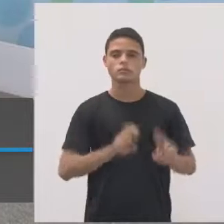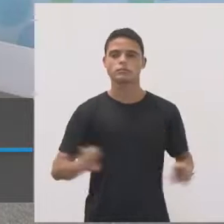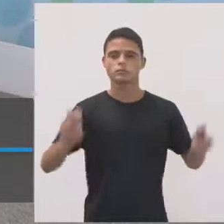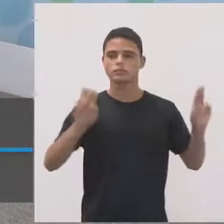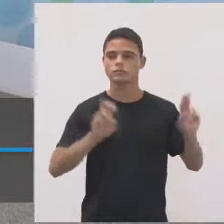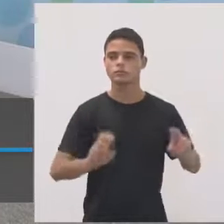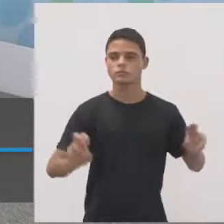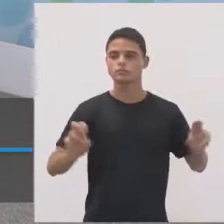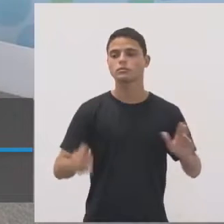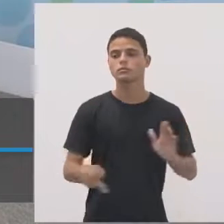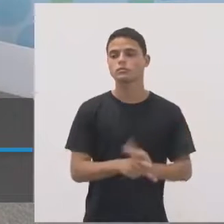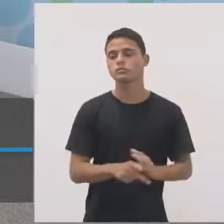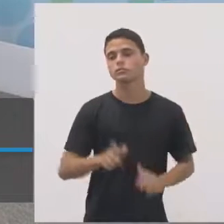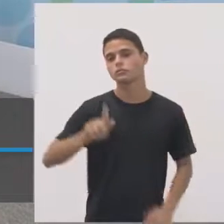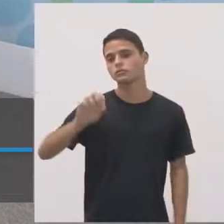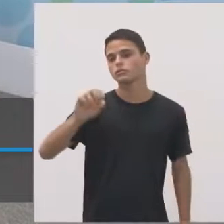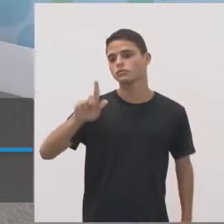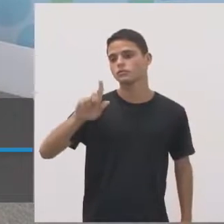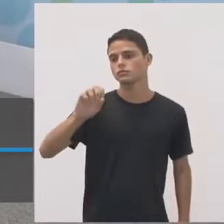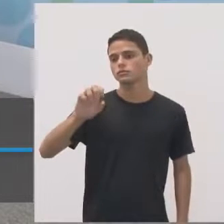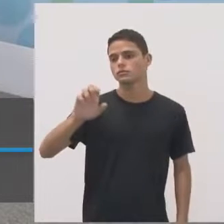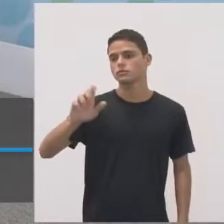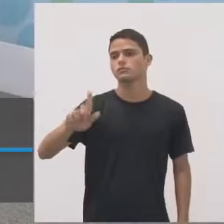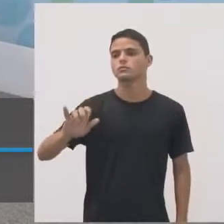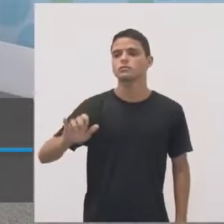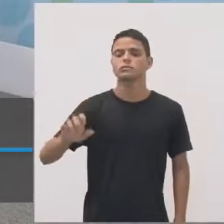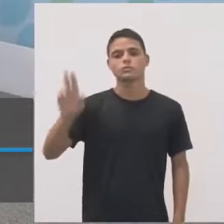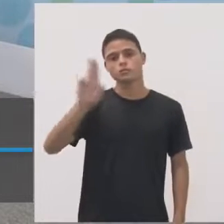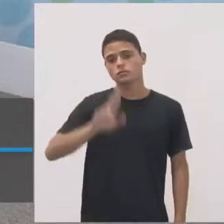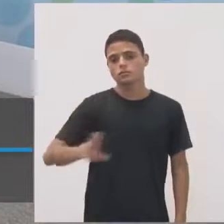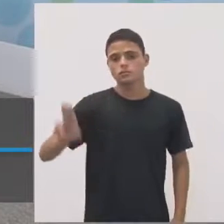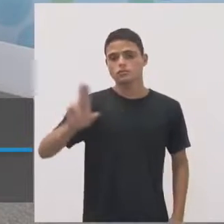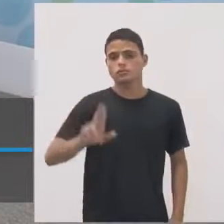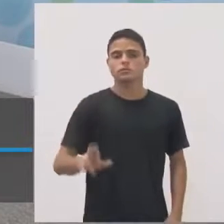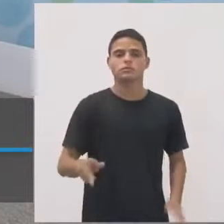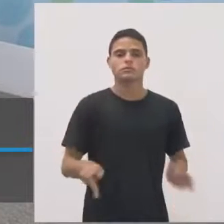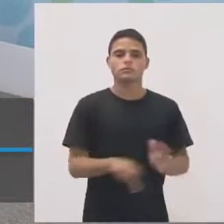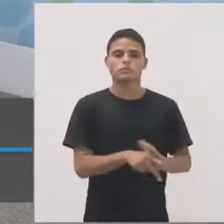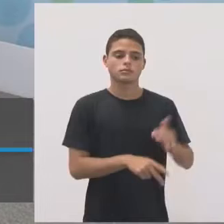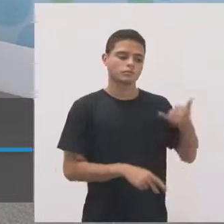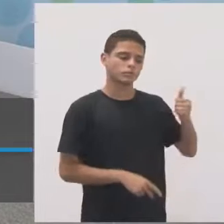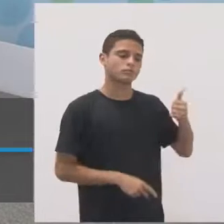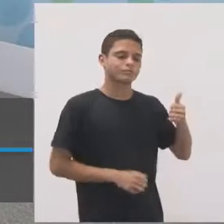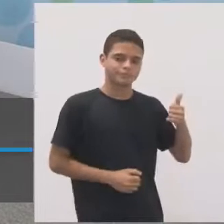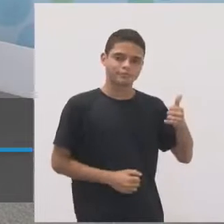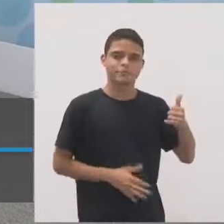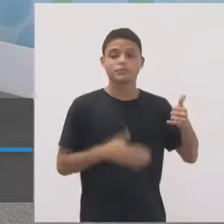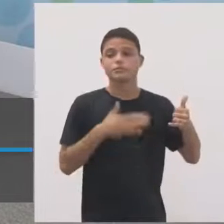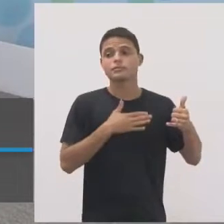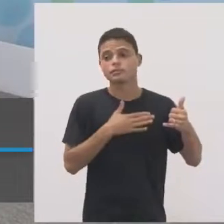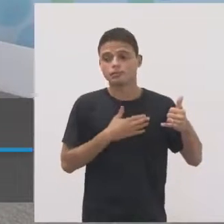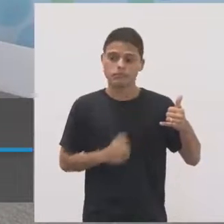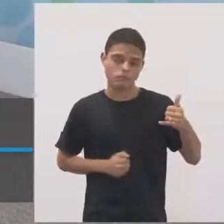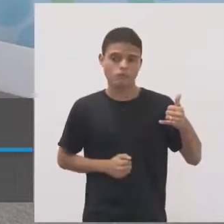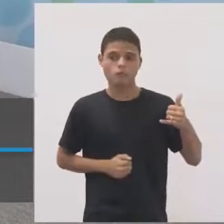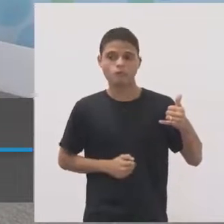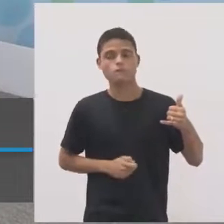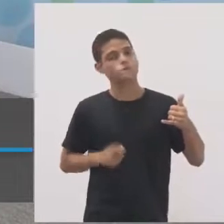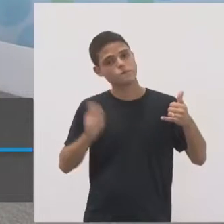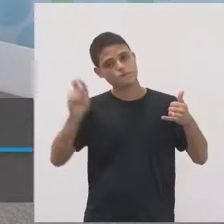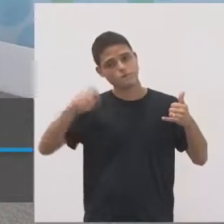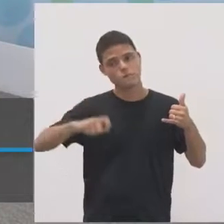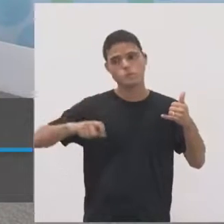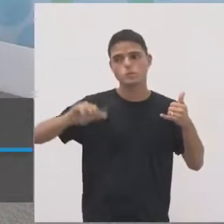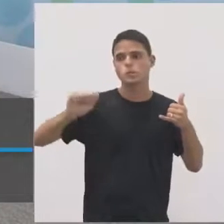esse daí é da Google. Nos celulares, a Google usa o Android mesmo, tá? Então, no meu celular, por exemplo, é Android,